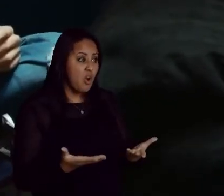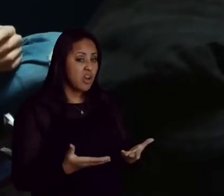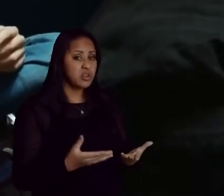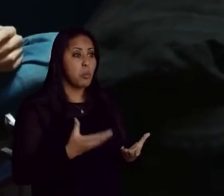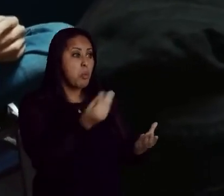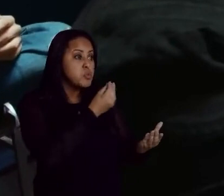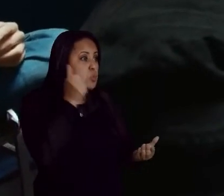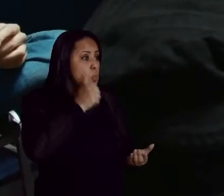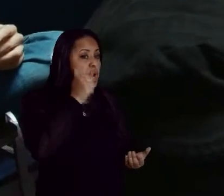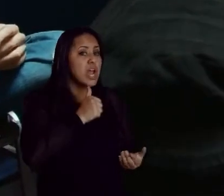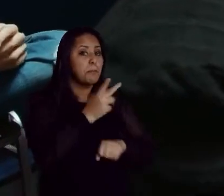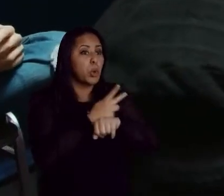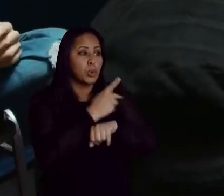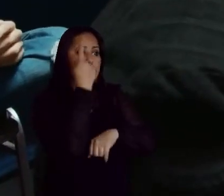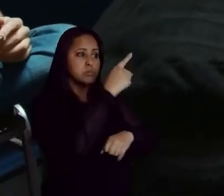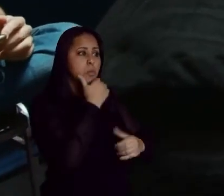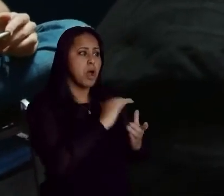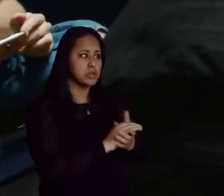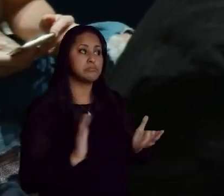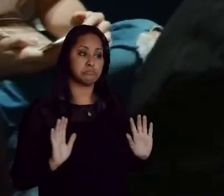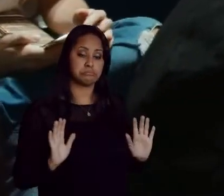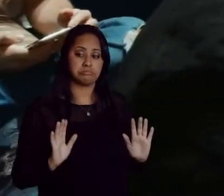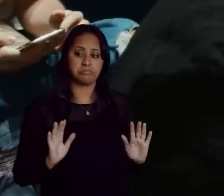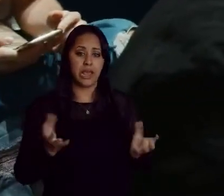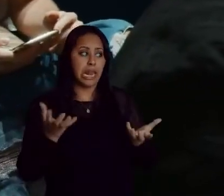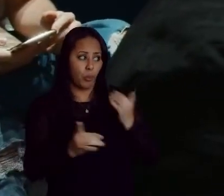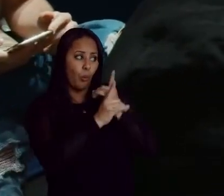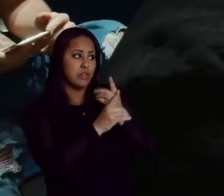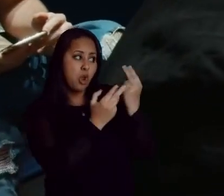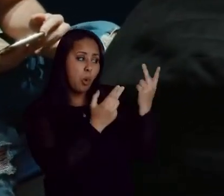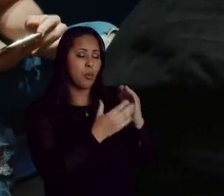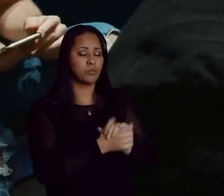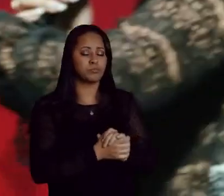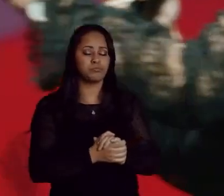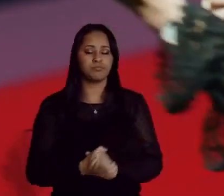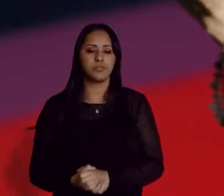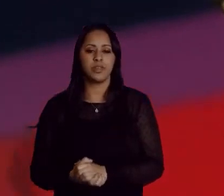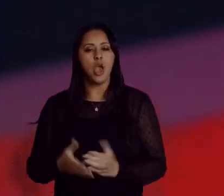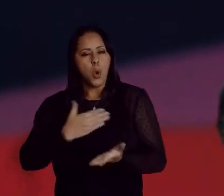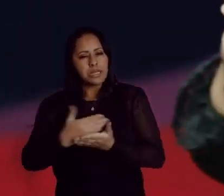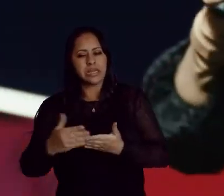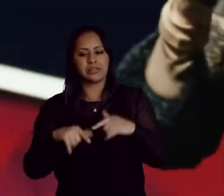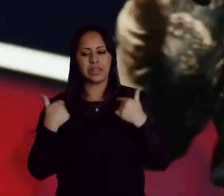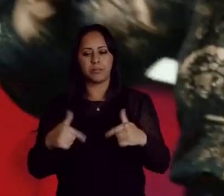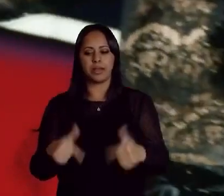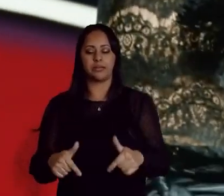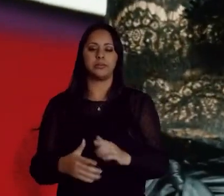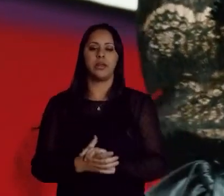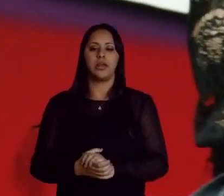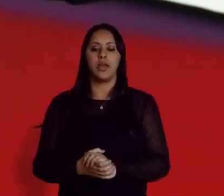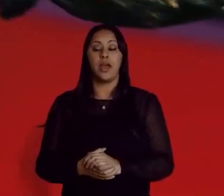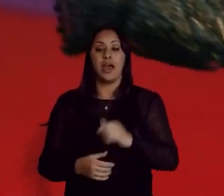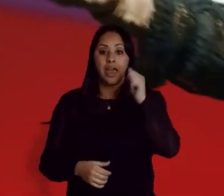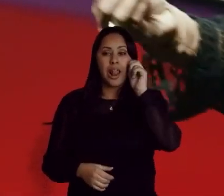aí, ou, aliás, mulher, né, precisando de encontrar alguém. Enfim, quando eu comecei a trabalhar com ela, e ela começou a enxergar o lado bom